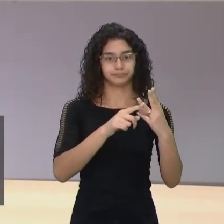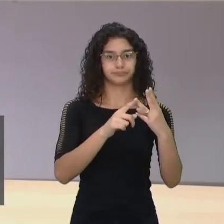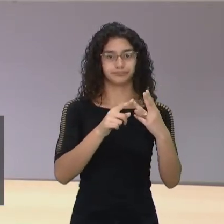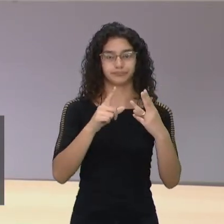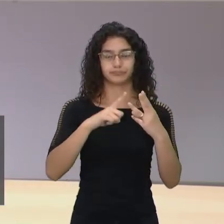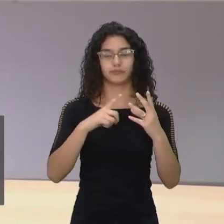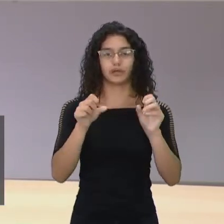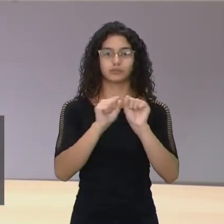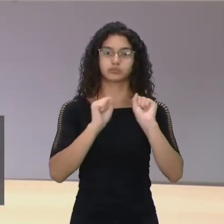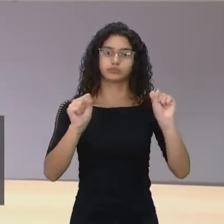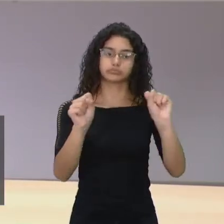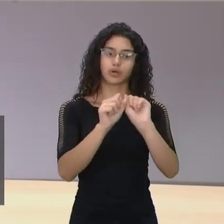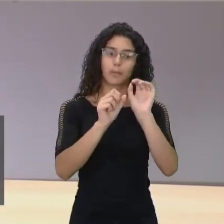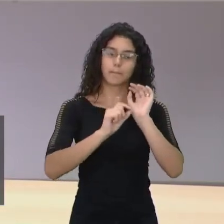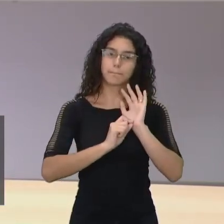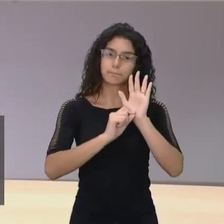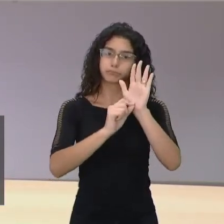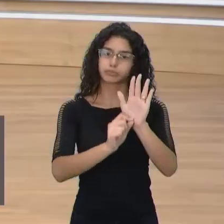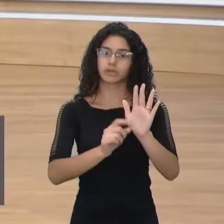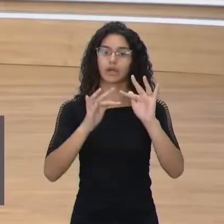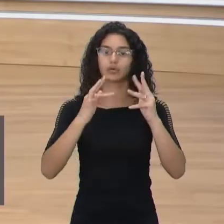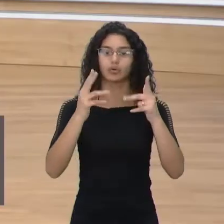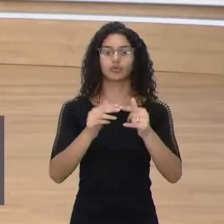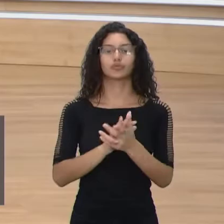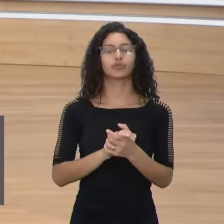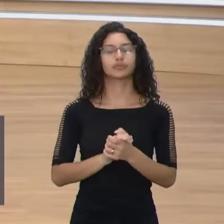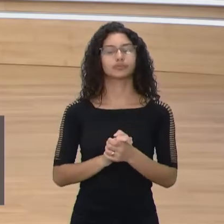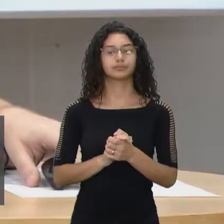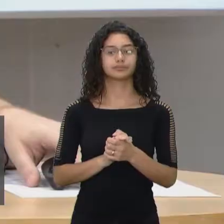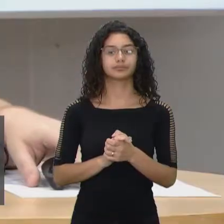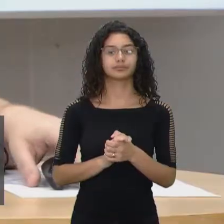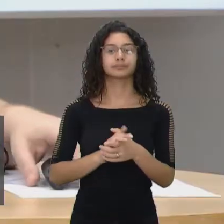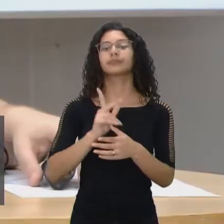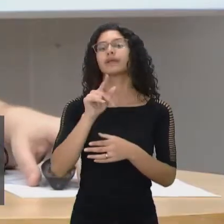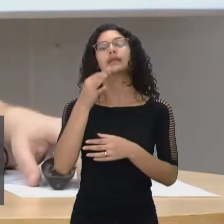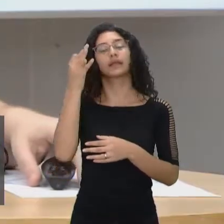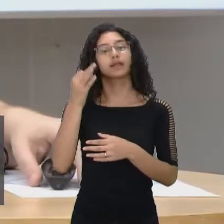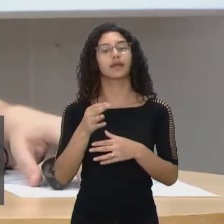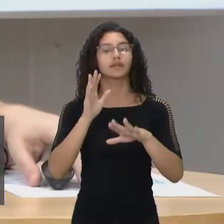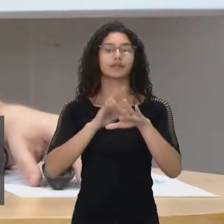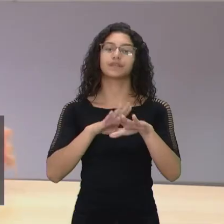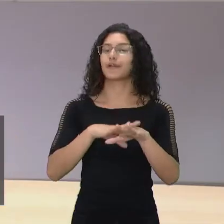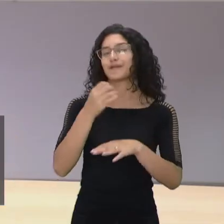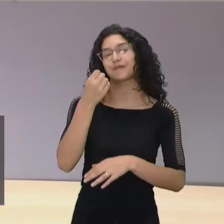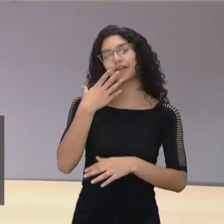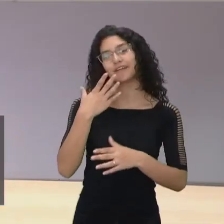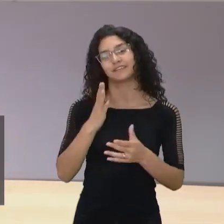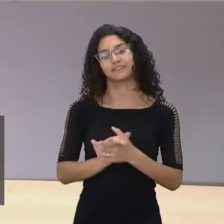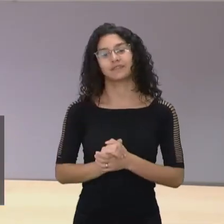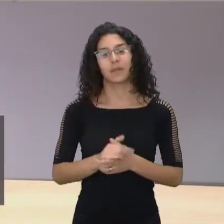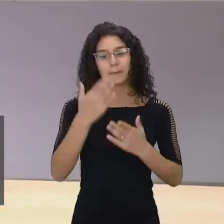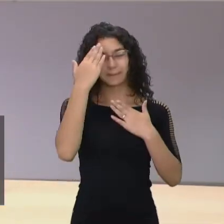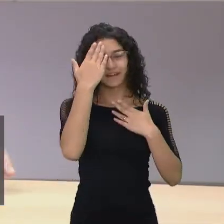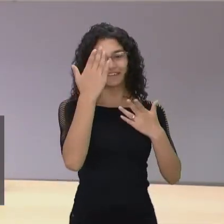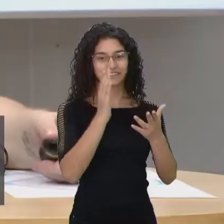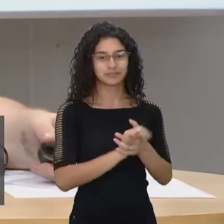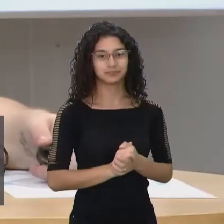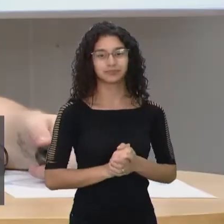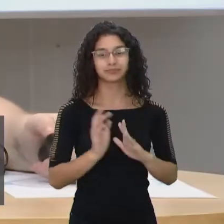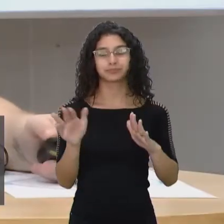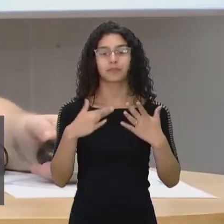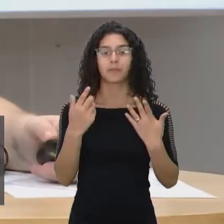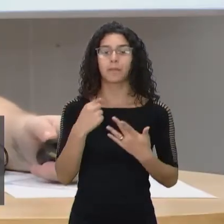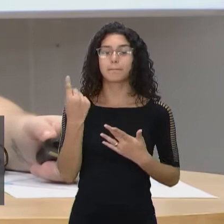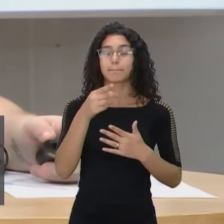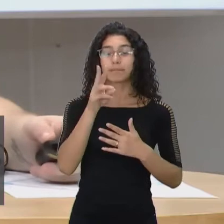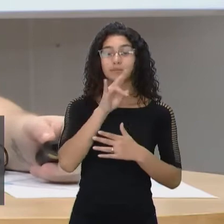vai expor a sua produção. Faltou falar alguma coisa? É isso, meu amigo. Eu não faria melhor. Muito obrigado. Obrigada. E aí,